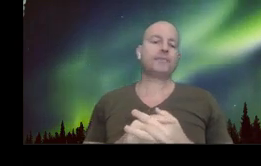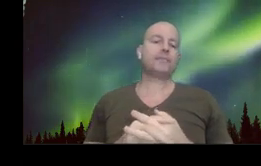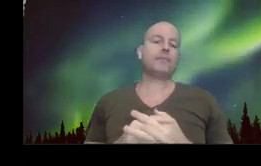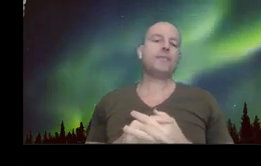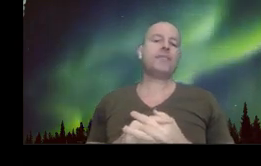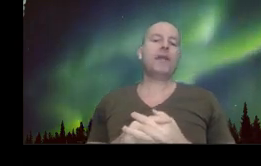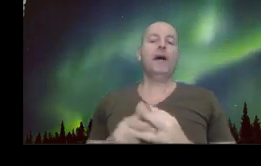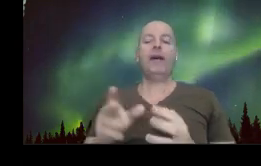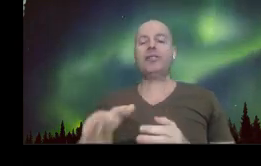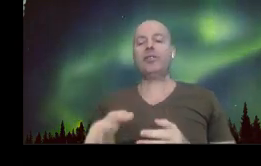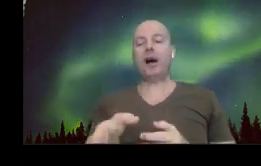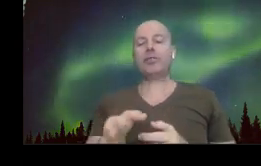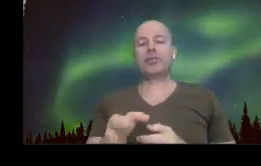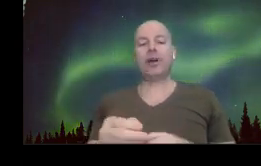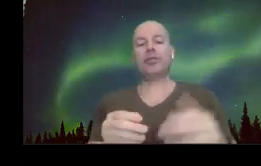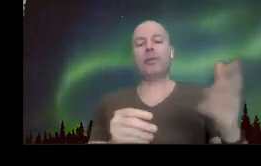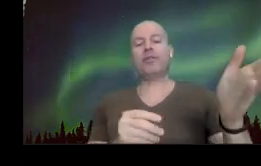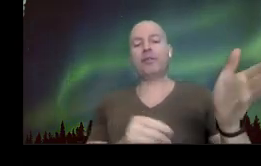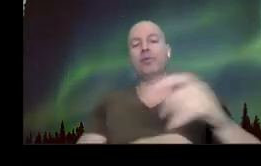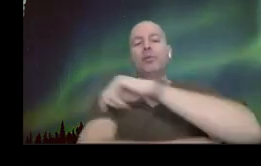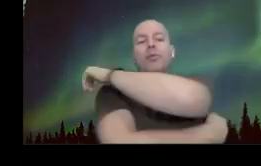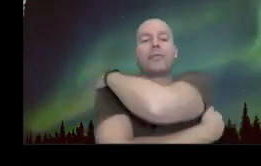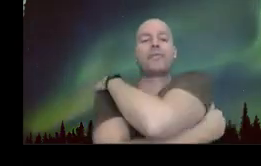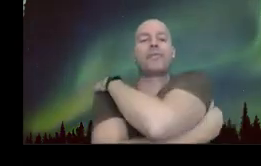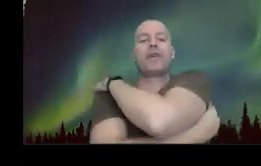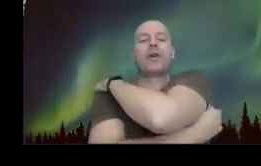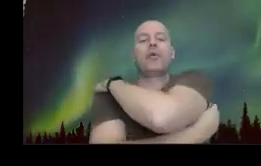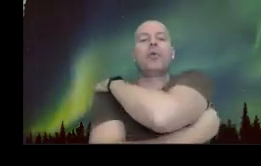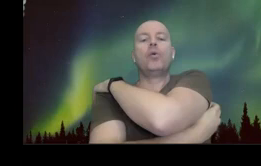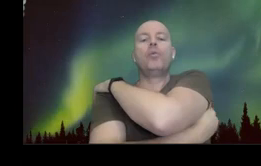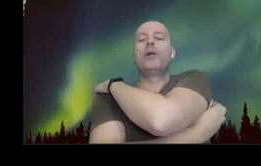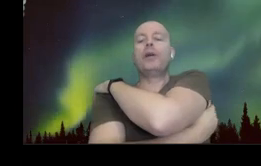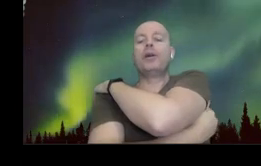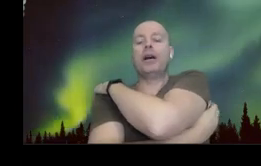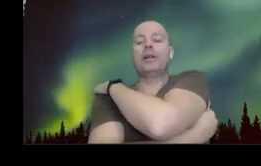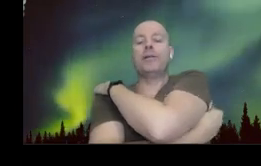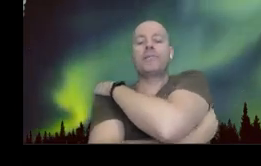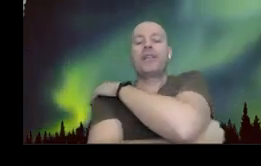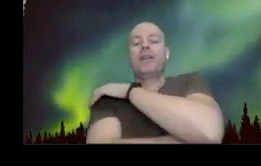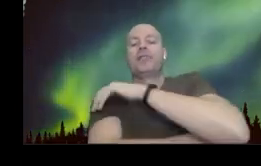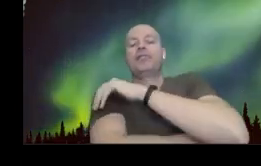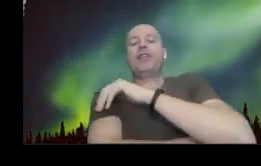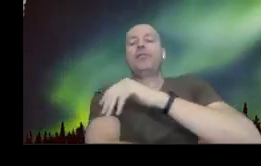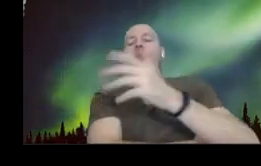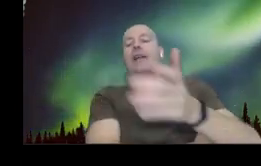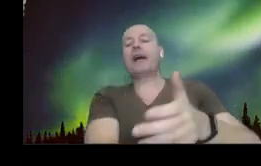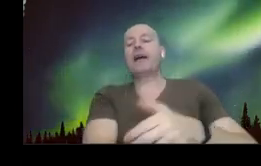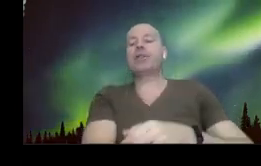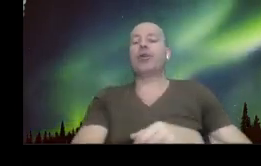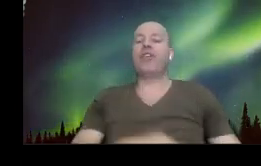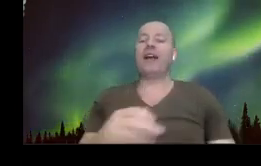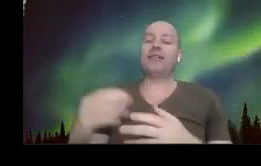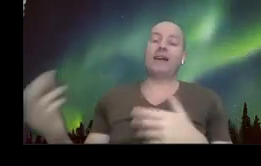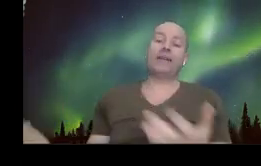certo? Esse de baixo é muito parecido com o primeiro lá, né? Se você tem uma